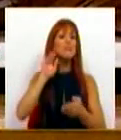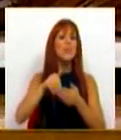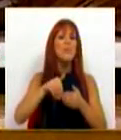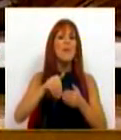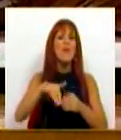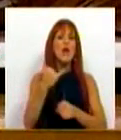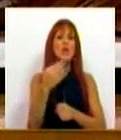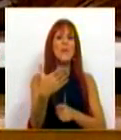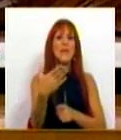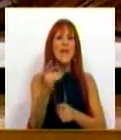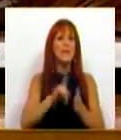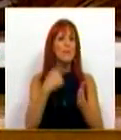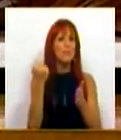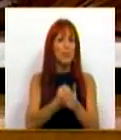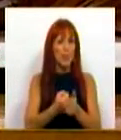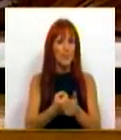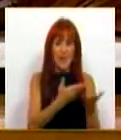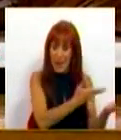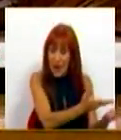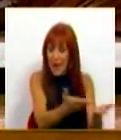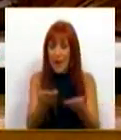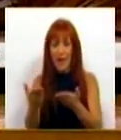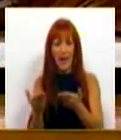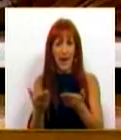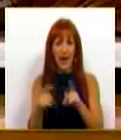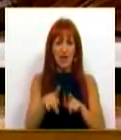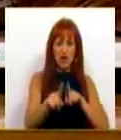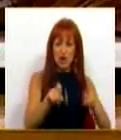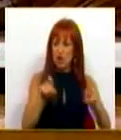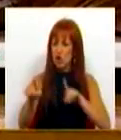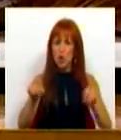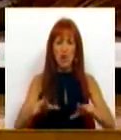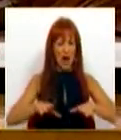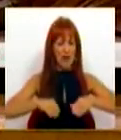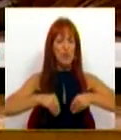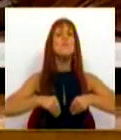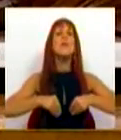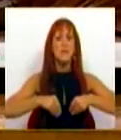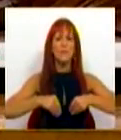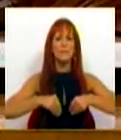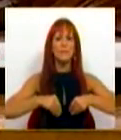em 2017. Estas são escolhas assumidas.